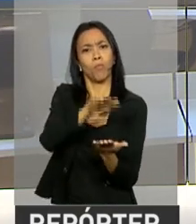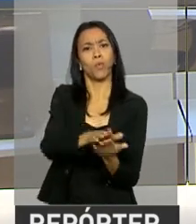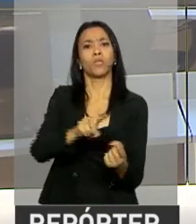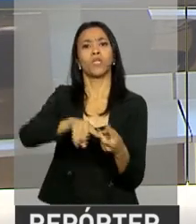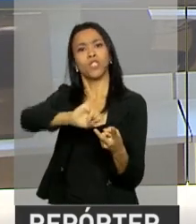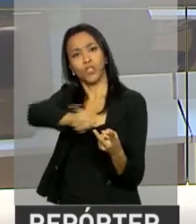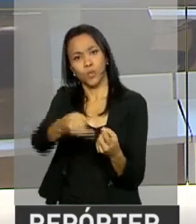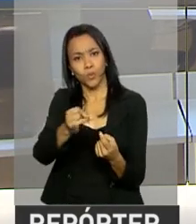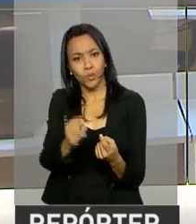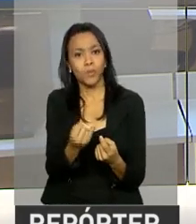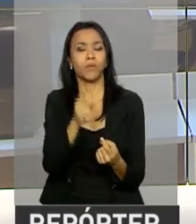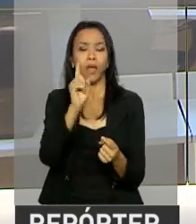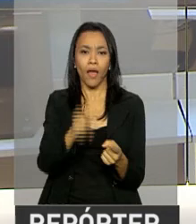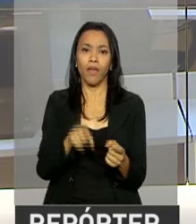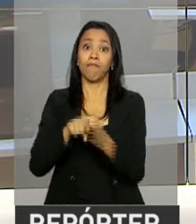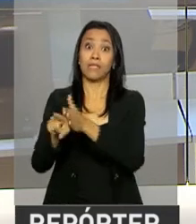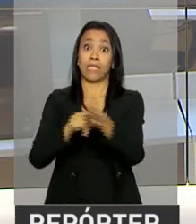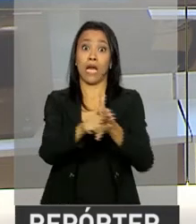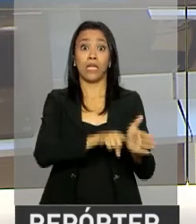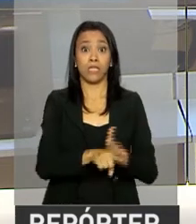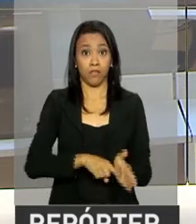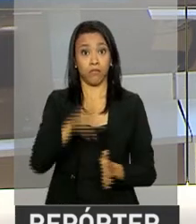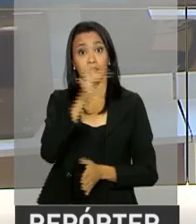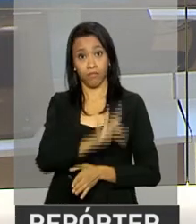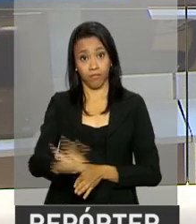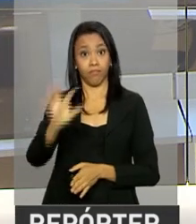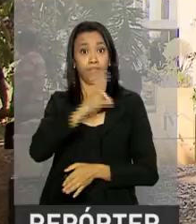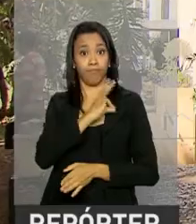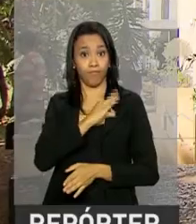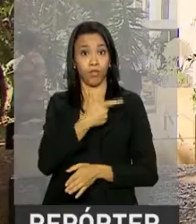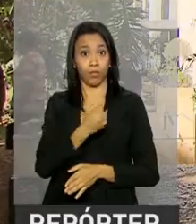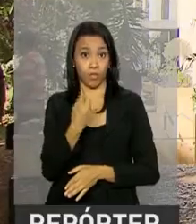das principais operações de fiscalização em 2016.